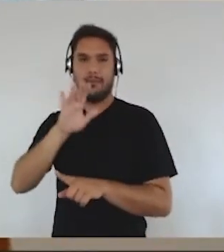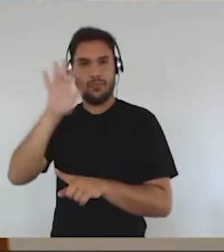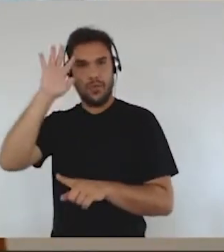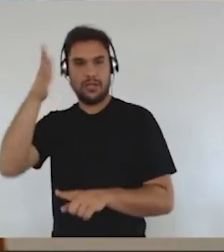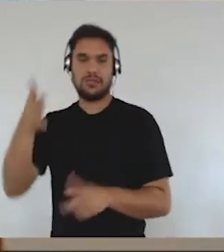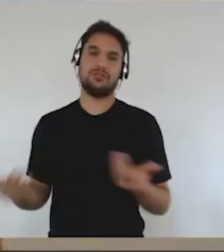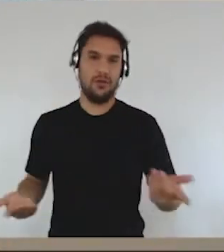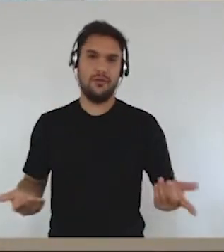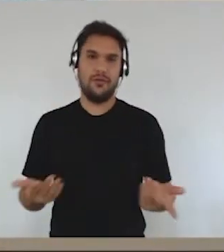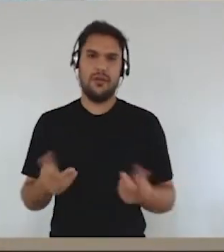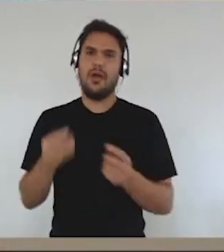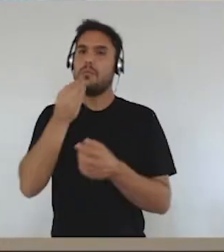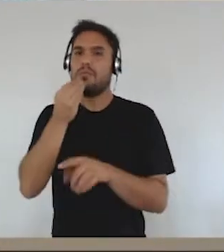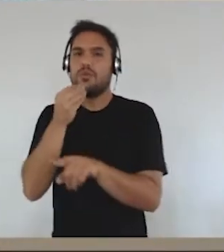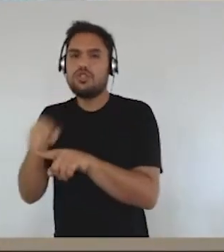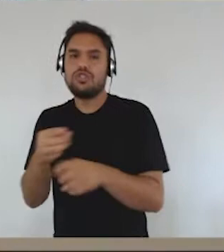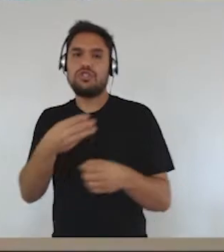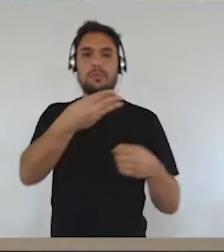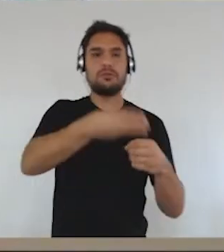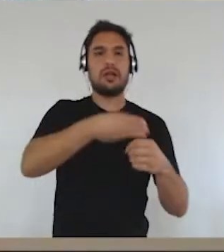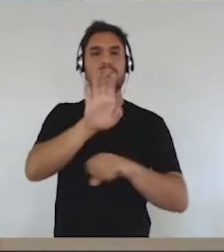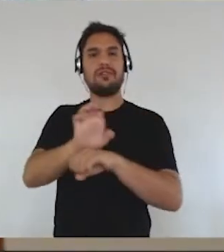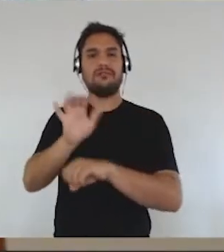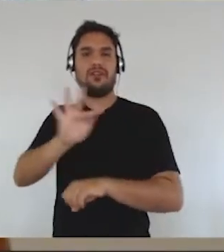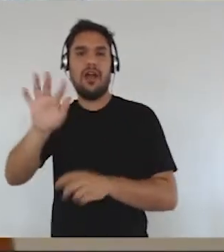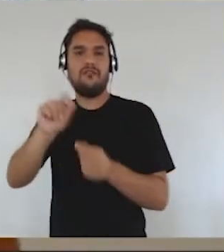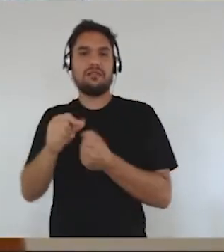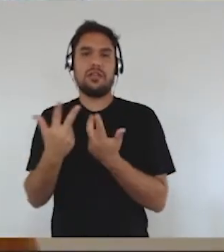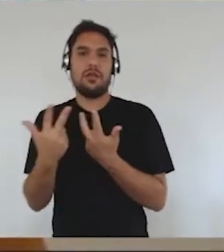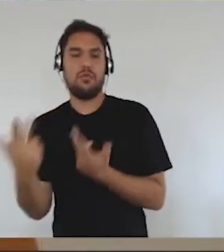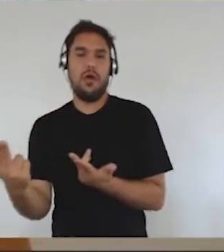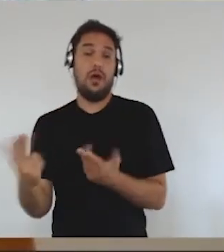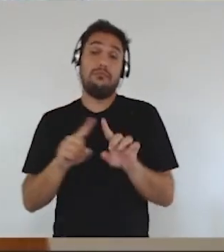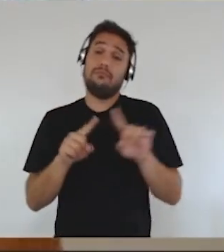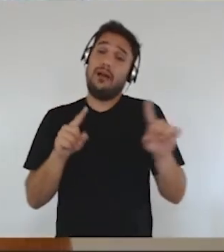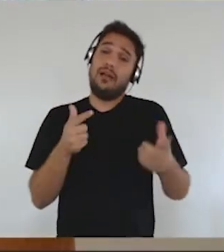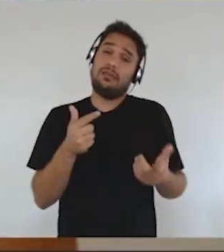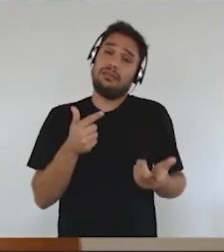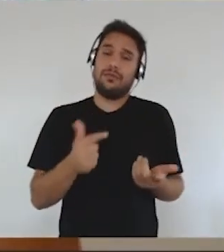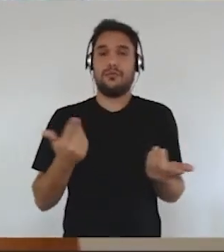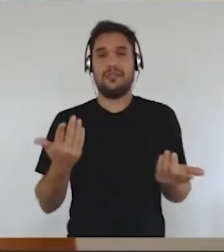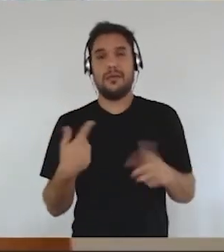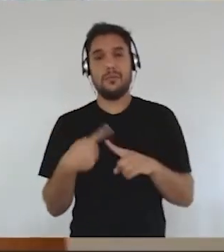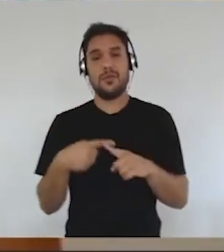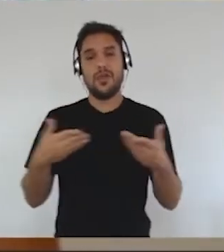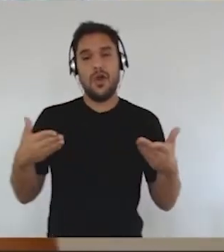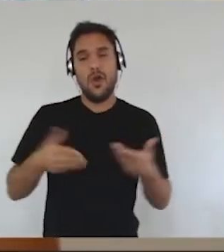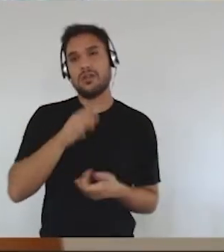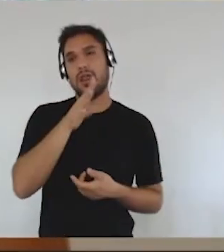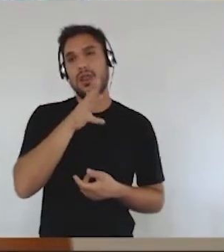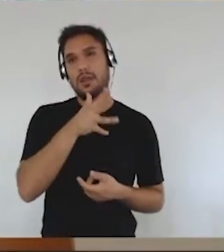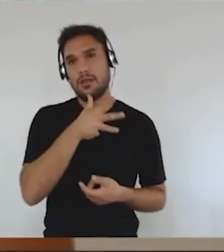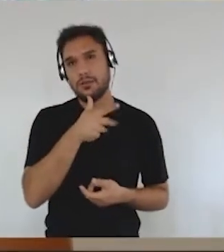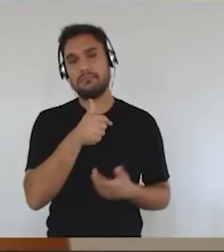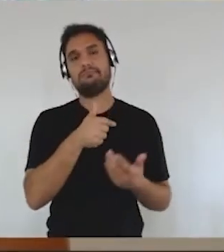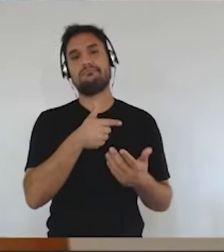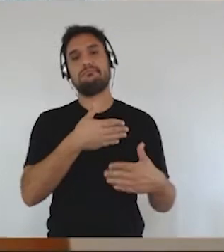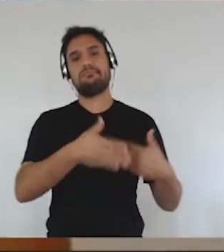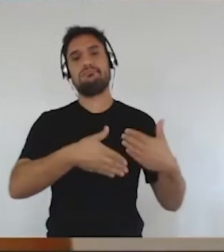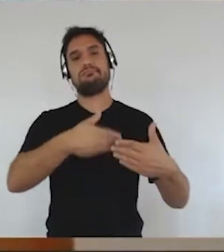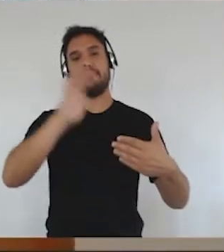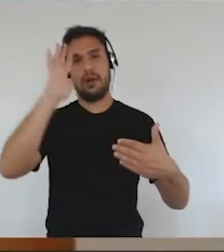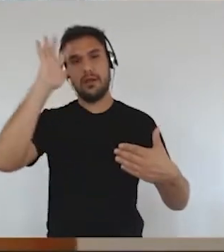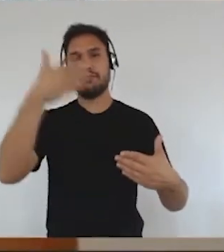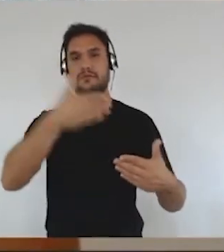esferas municipais, estaduais e federais, não tendo que litigar judicialmente para resolver